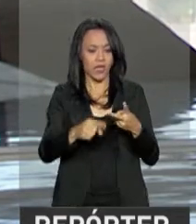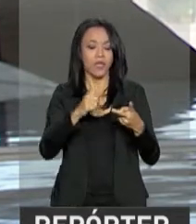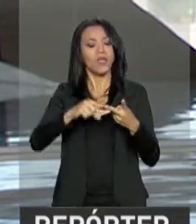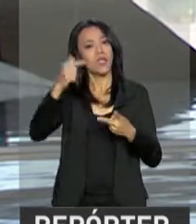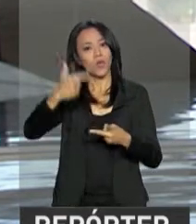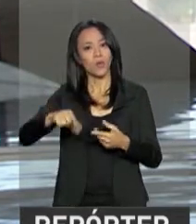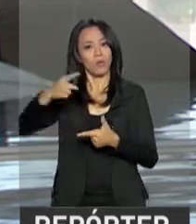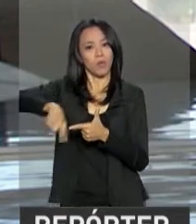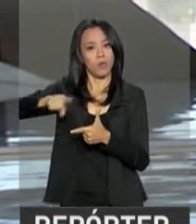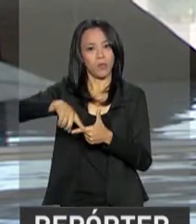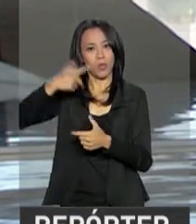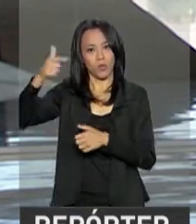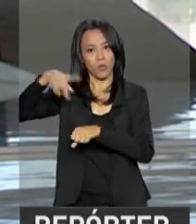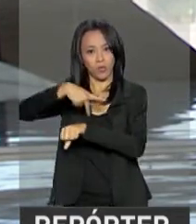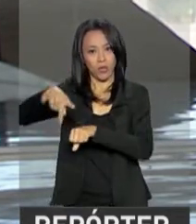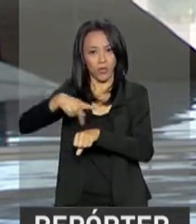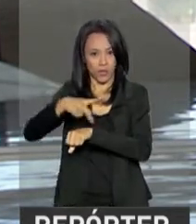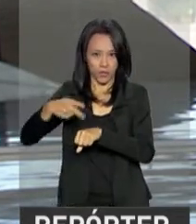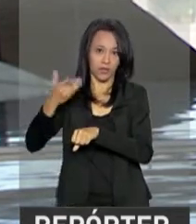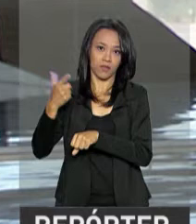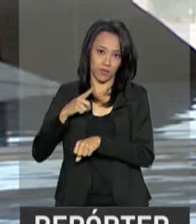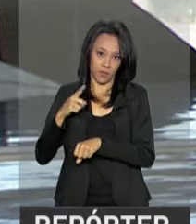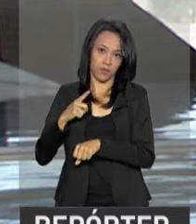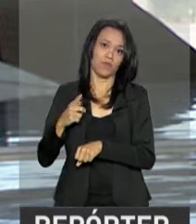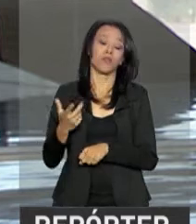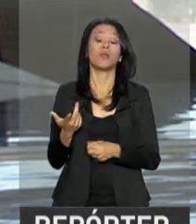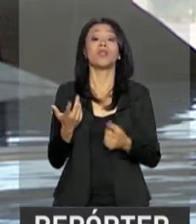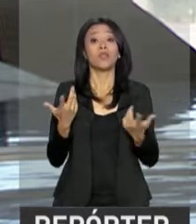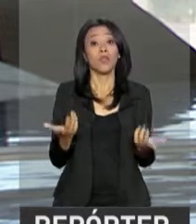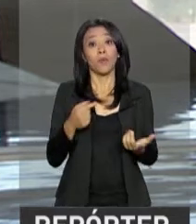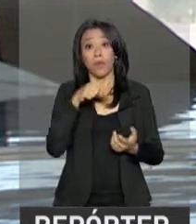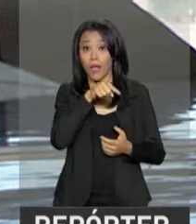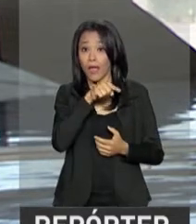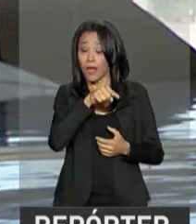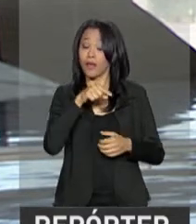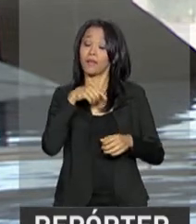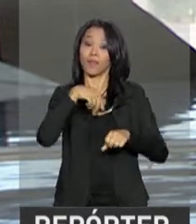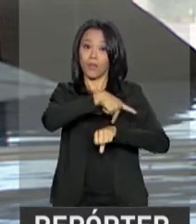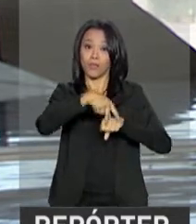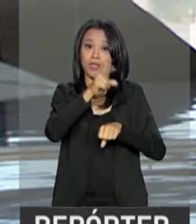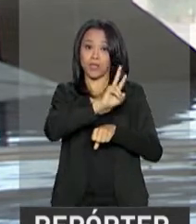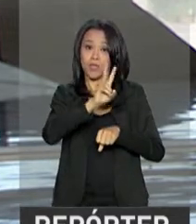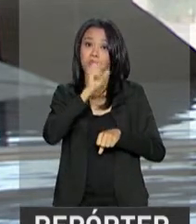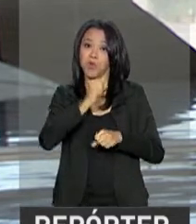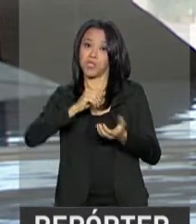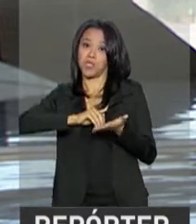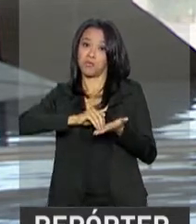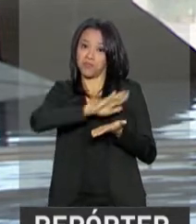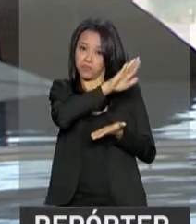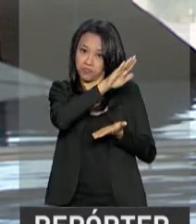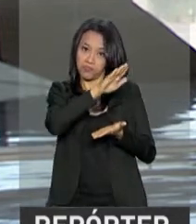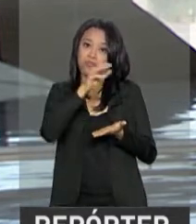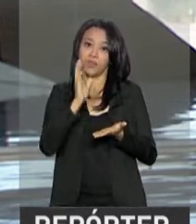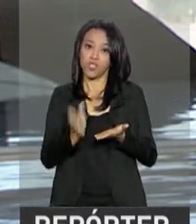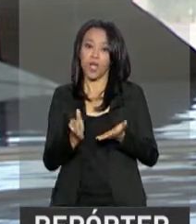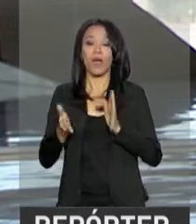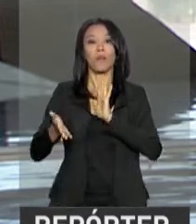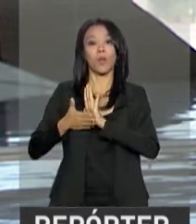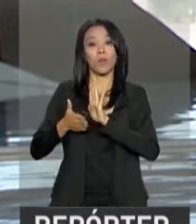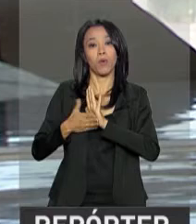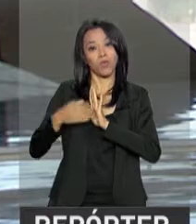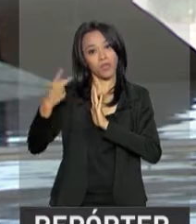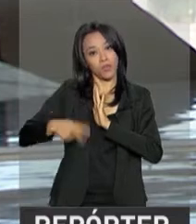abordadas durante a assembléia a venezuela pode ser suspensa da oea a a proposta foi feita pelo